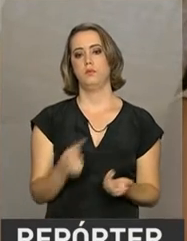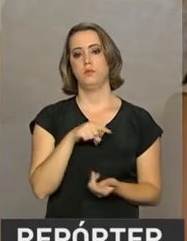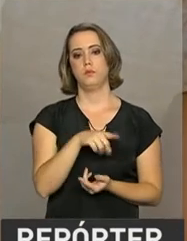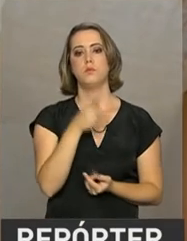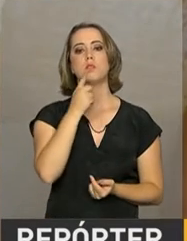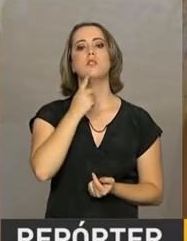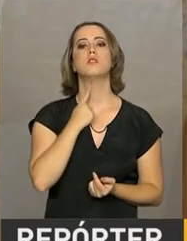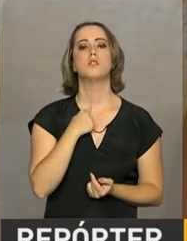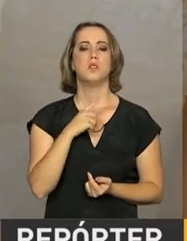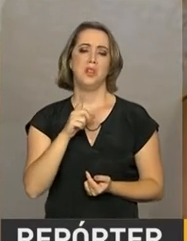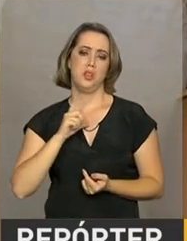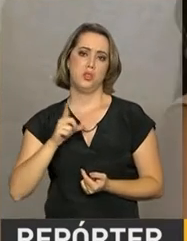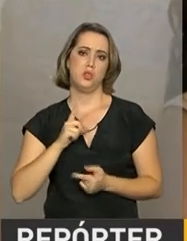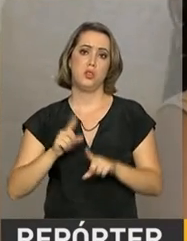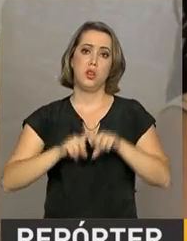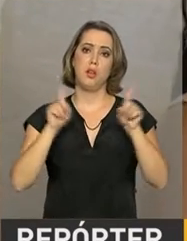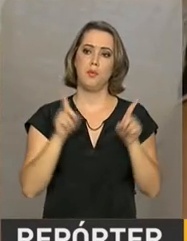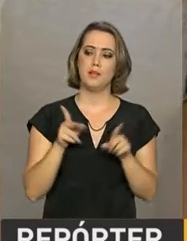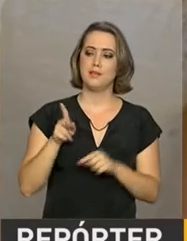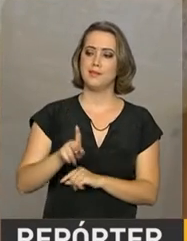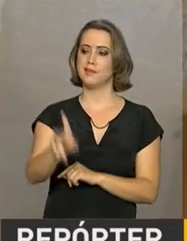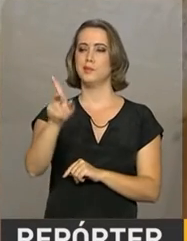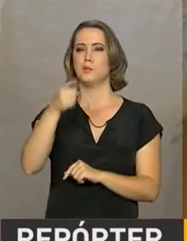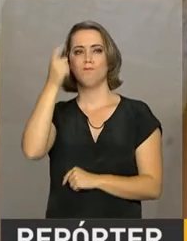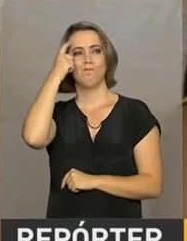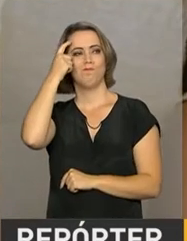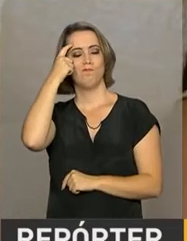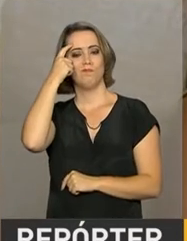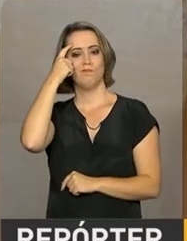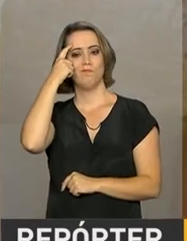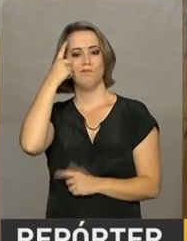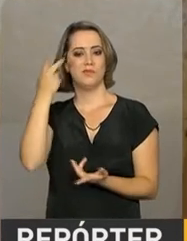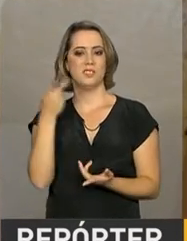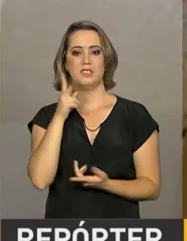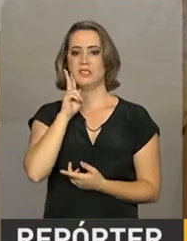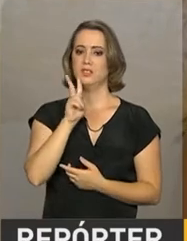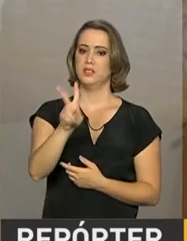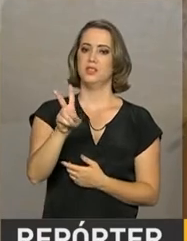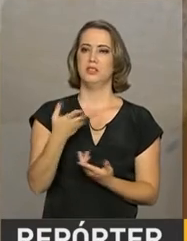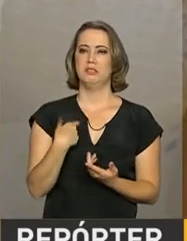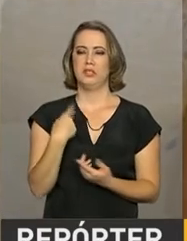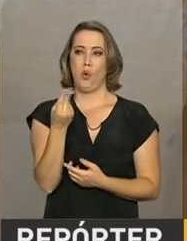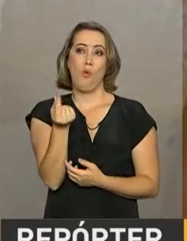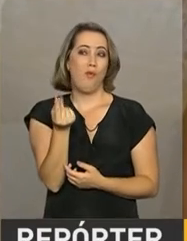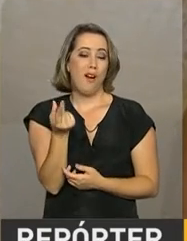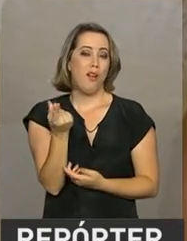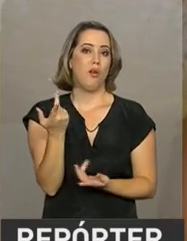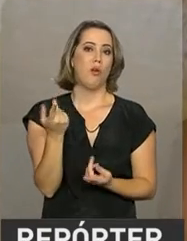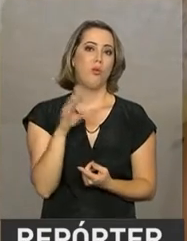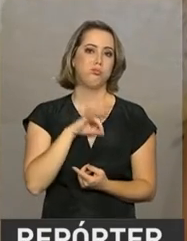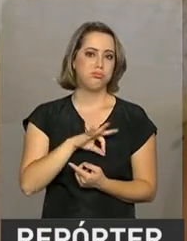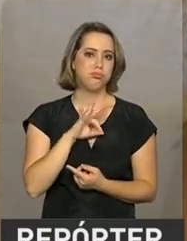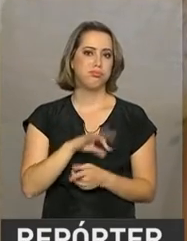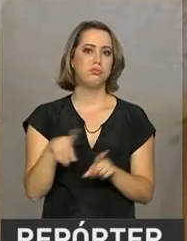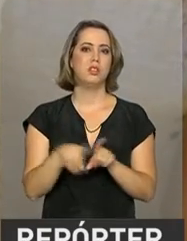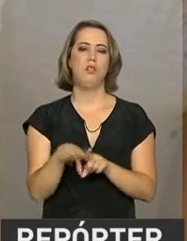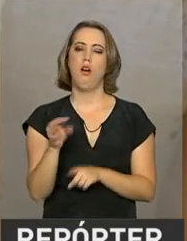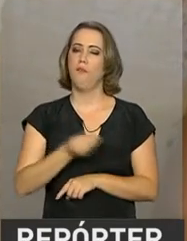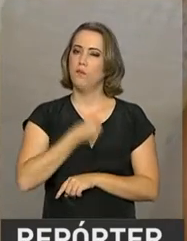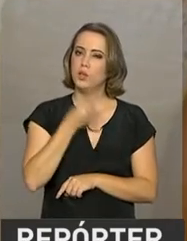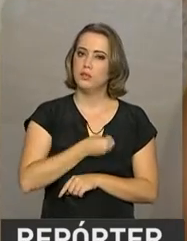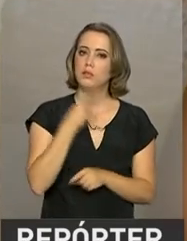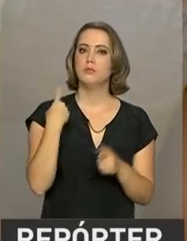solto seguinte a gente tinha mas aí para ver se me sentava pensar é o custo a qualidade de vida que seria